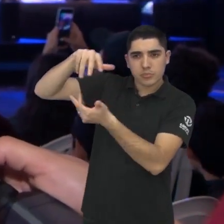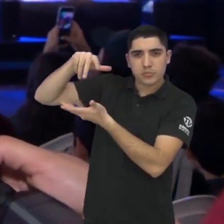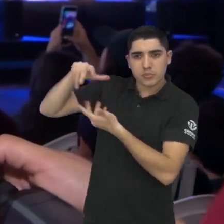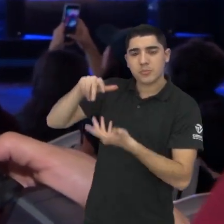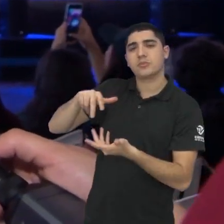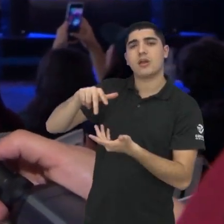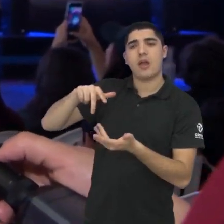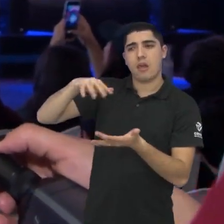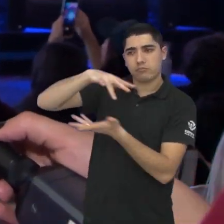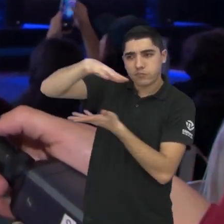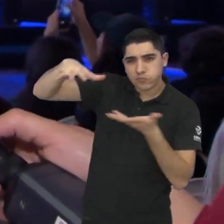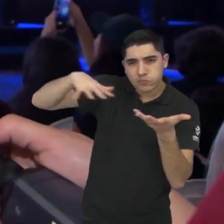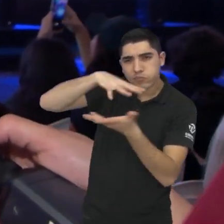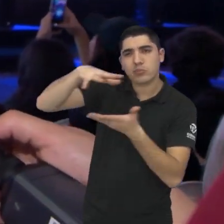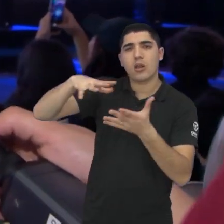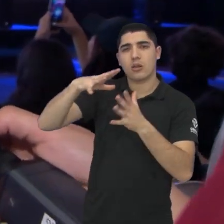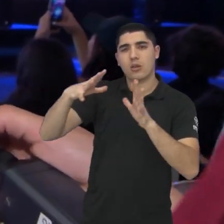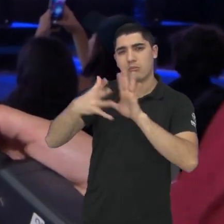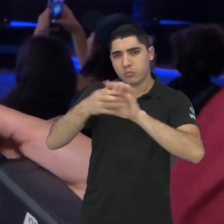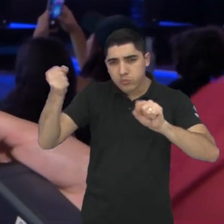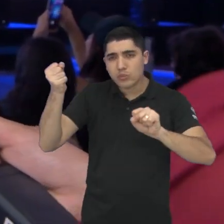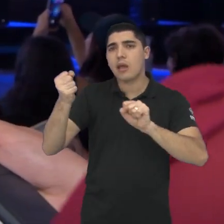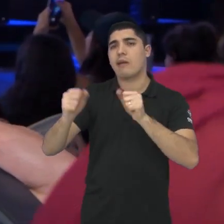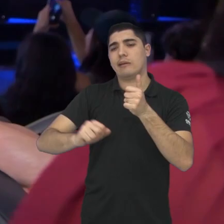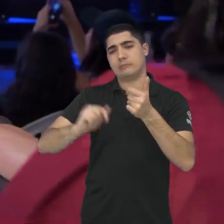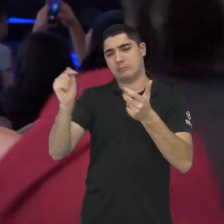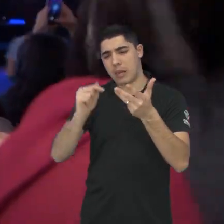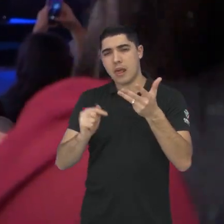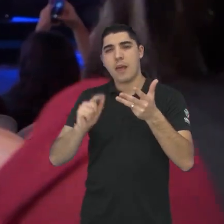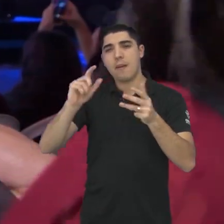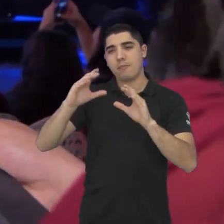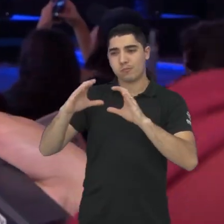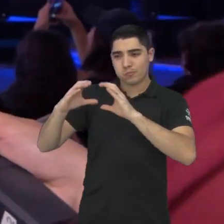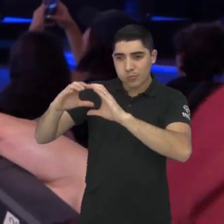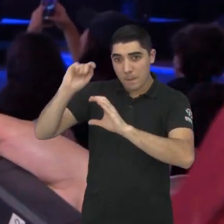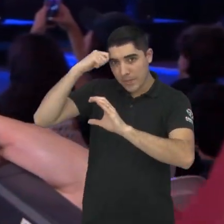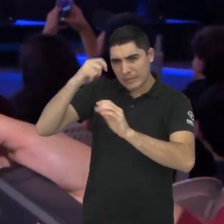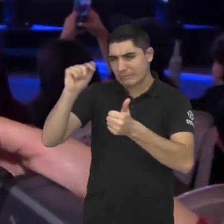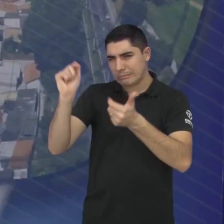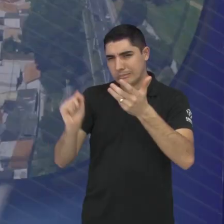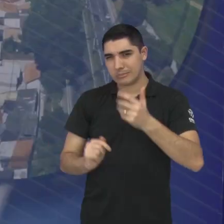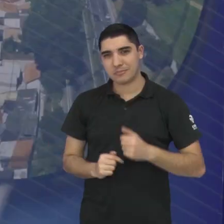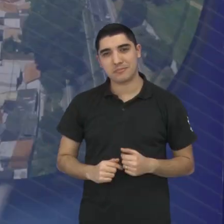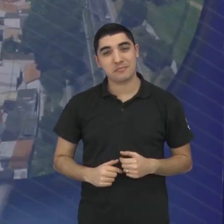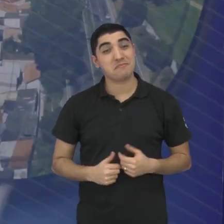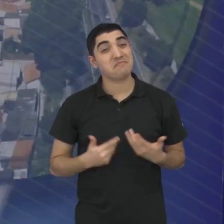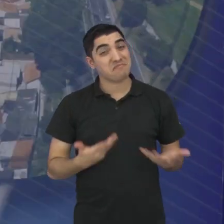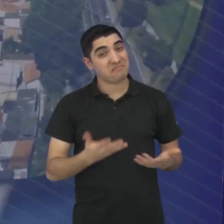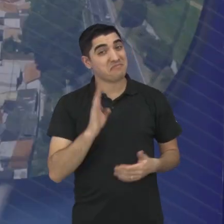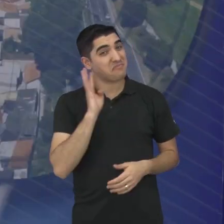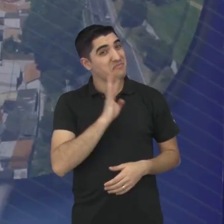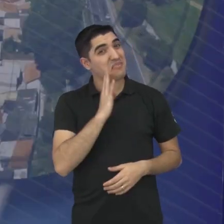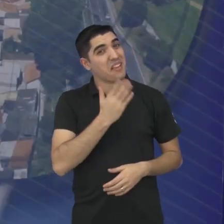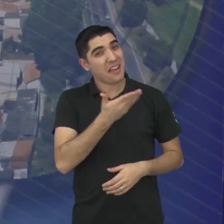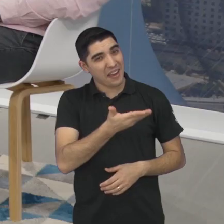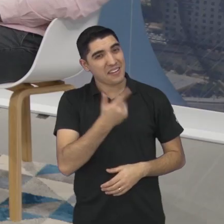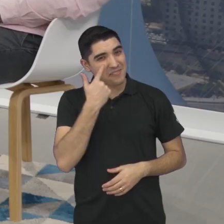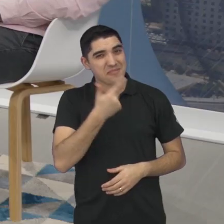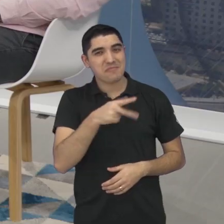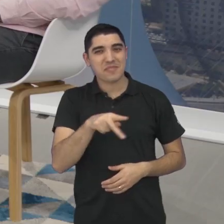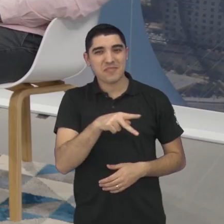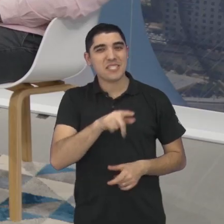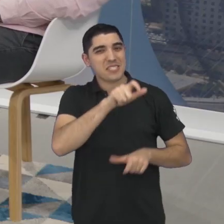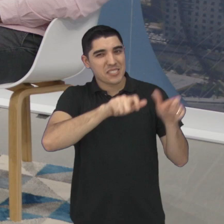funcionam, galáxias, quasares, buracos negros, enfim. Tá aí, então muito legal,